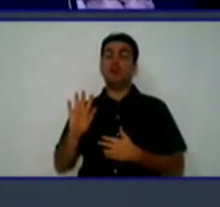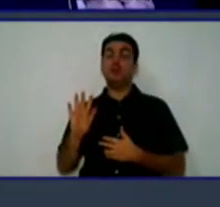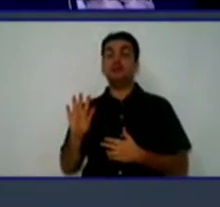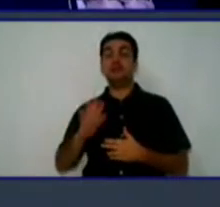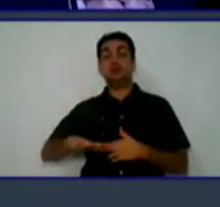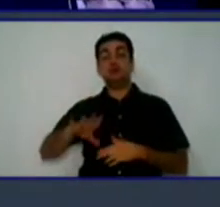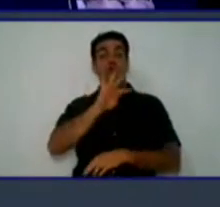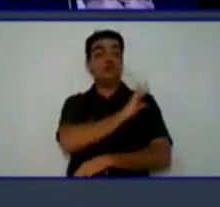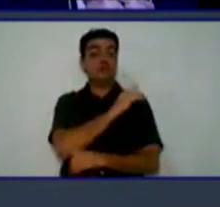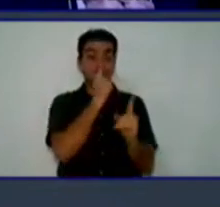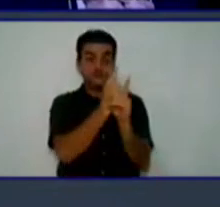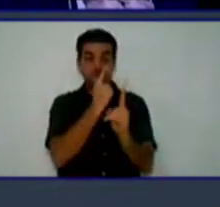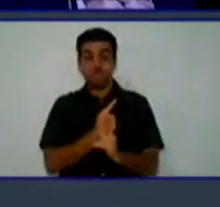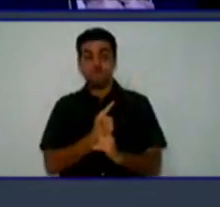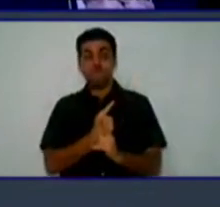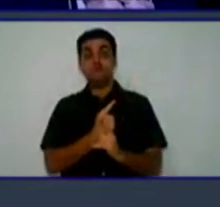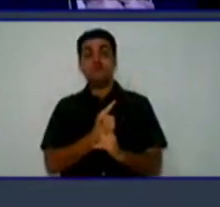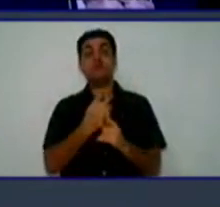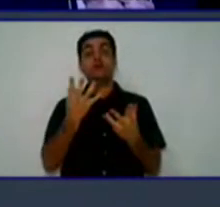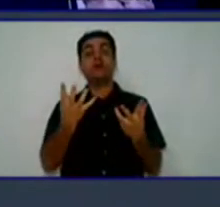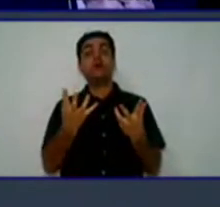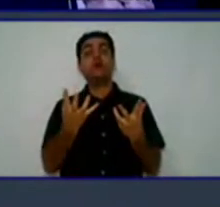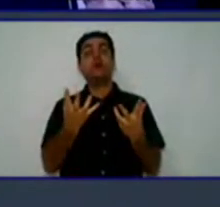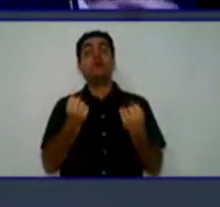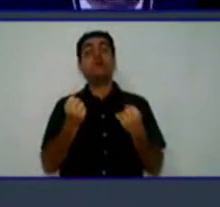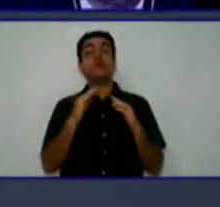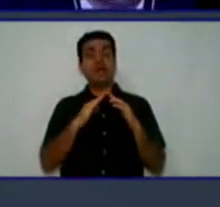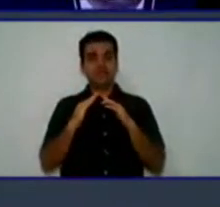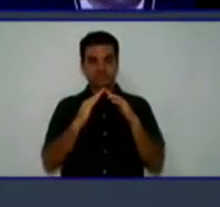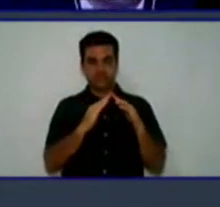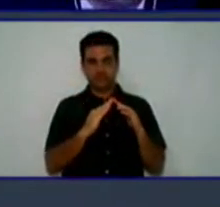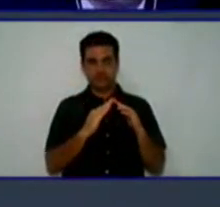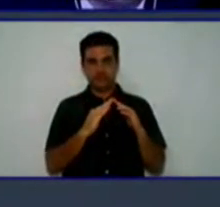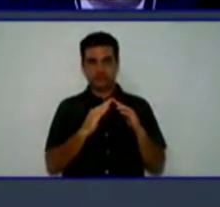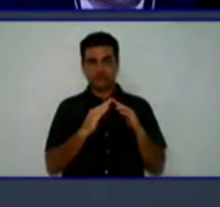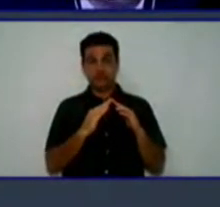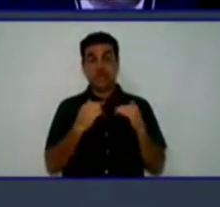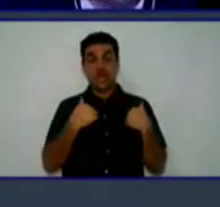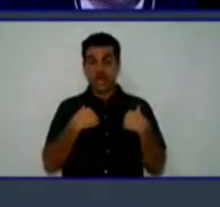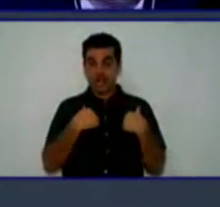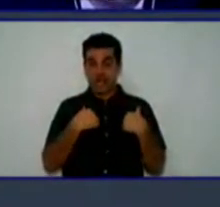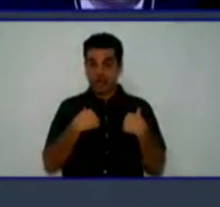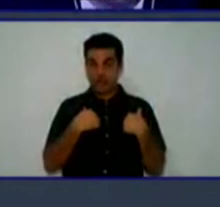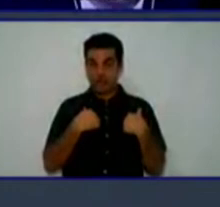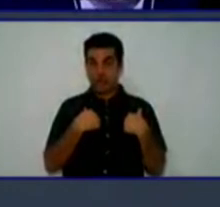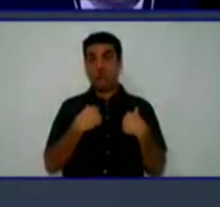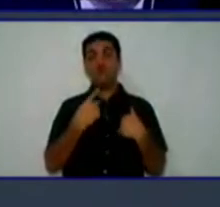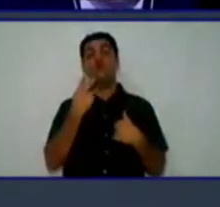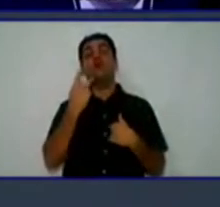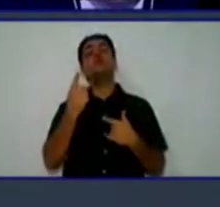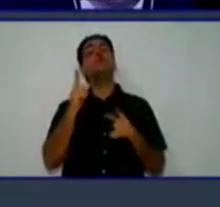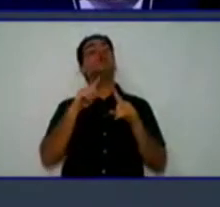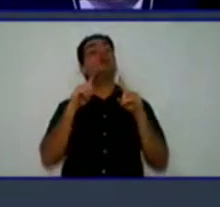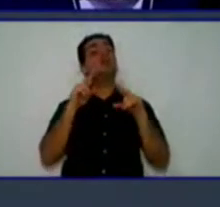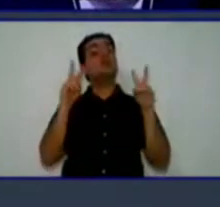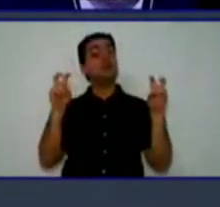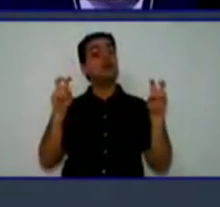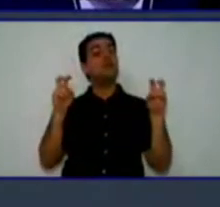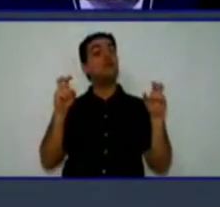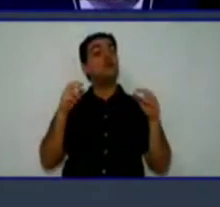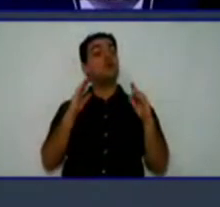técnico no que toca à aquisição dos imóveis. A minha divergência é exatamente em relação a aquisição